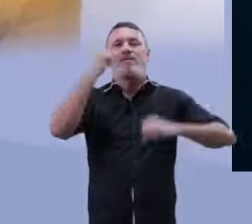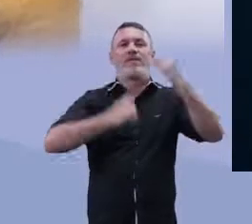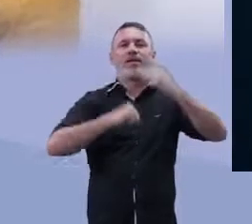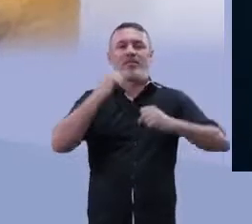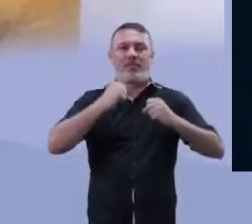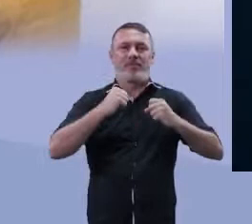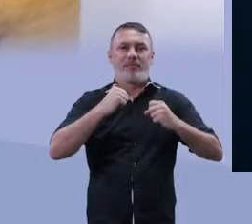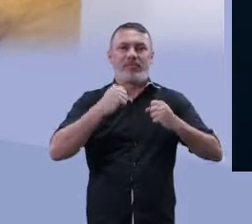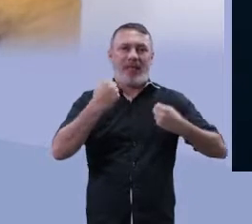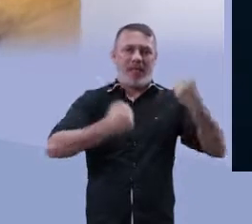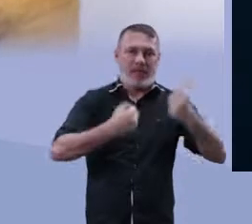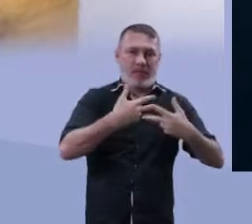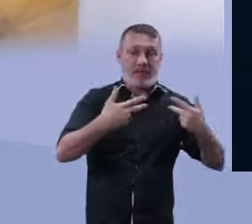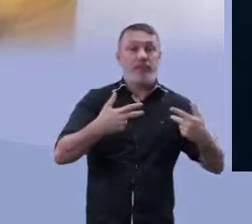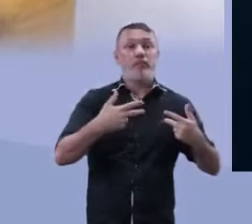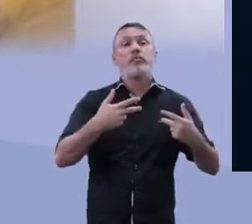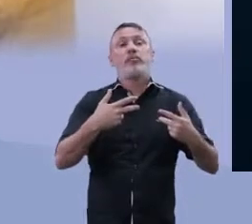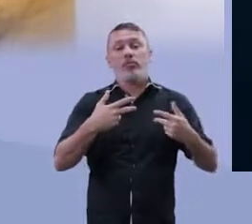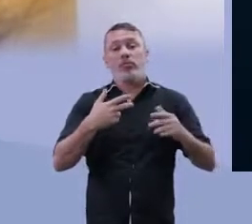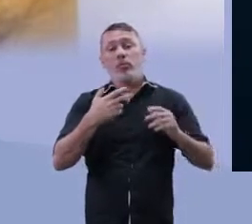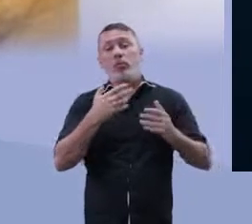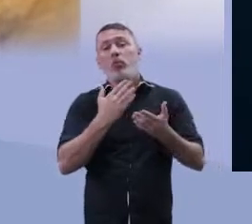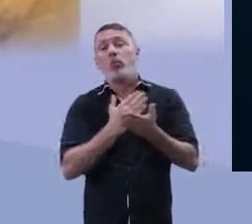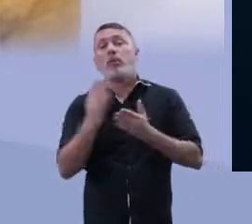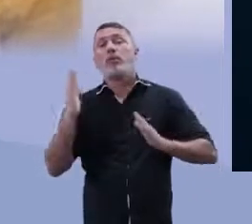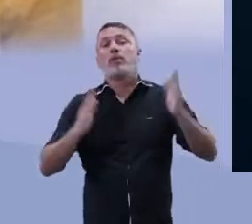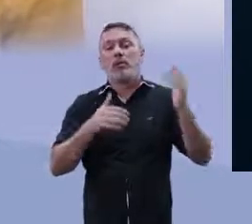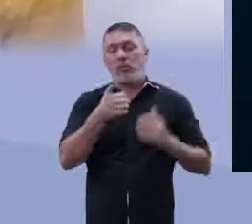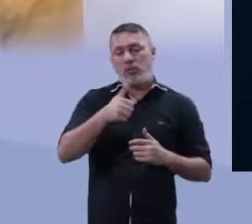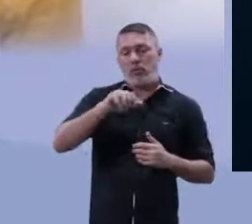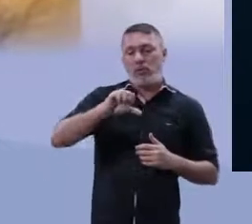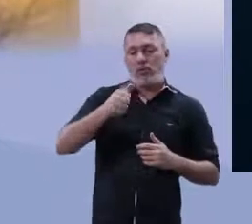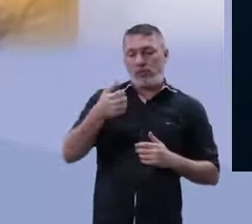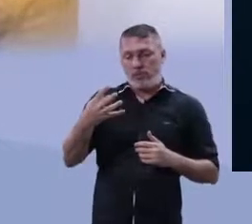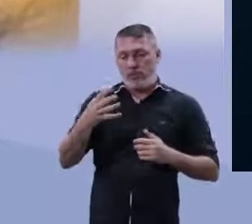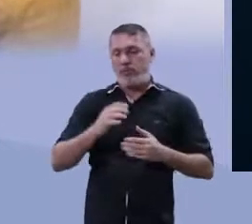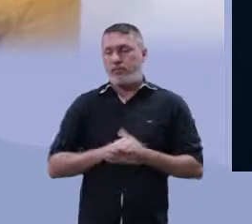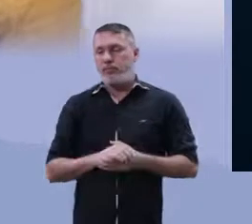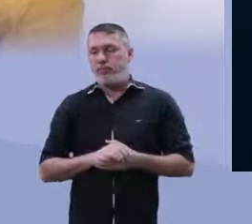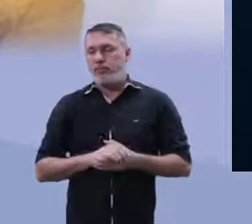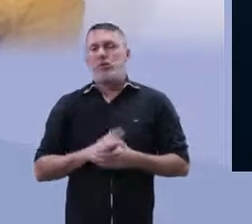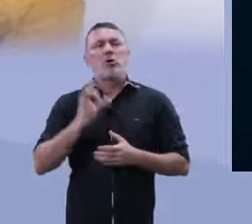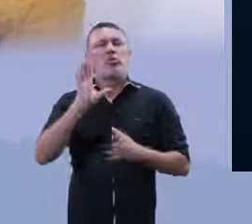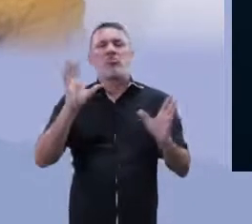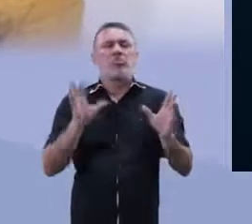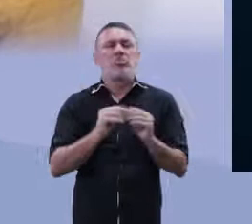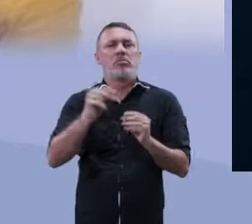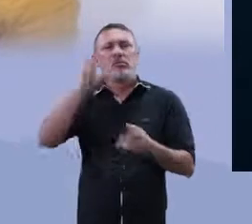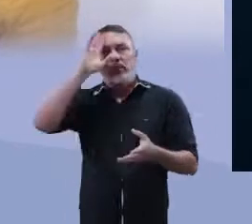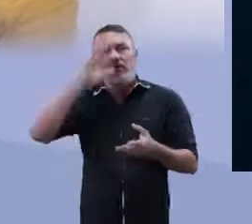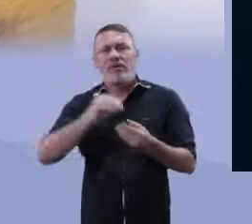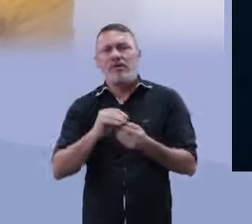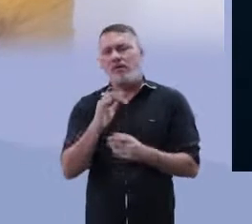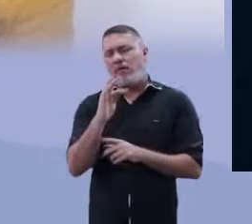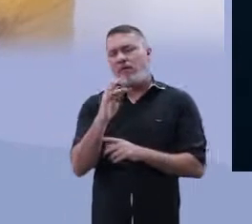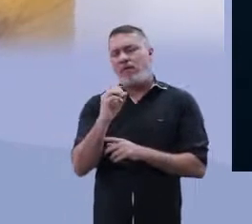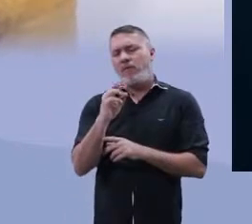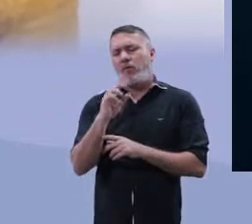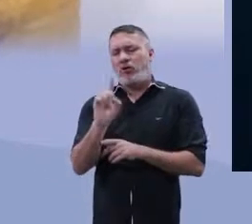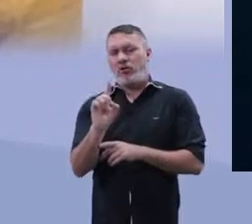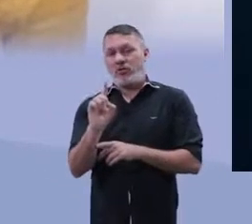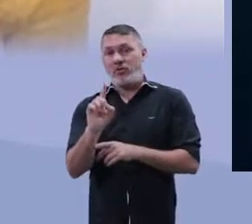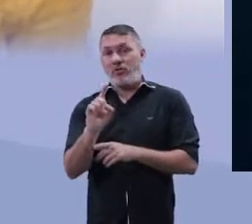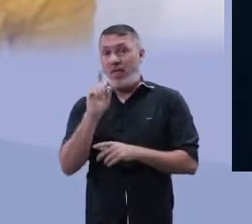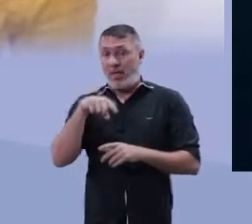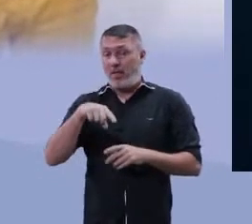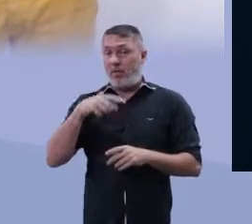automobilística. Tudo isso a partir de 1914. E aí, só para a gente entender a ideia de Ford, o Ford